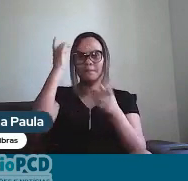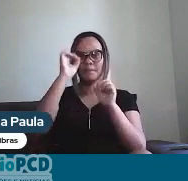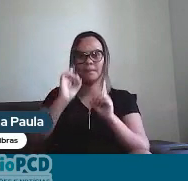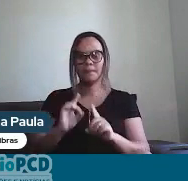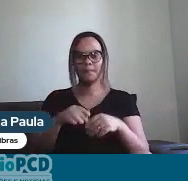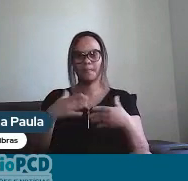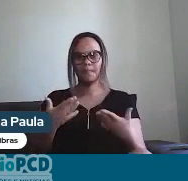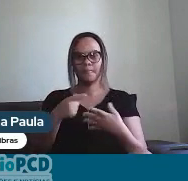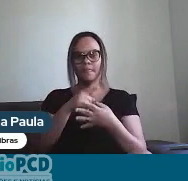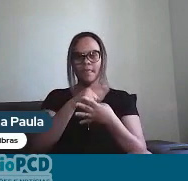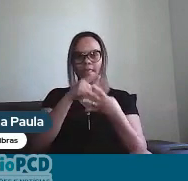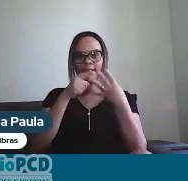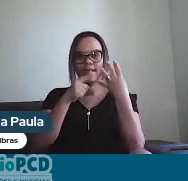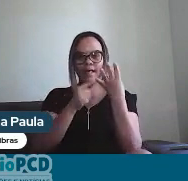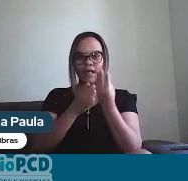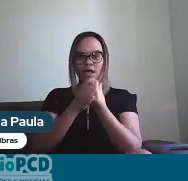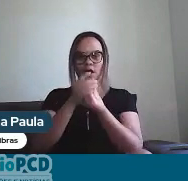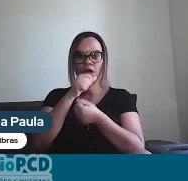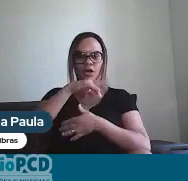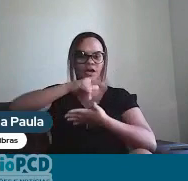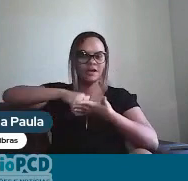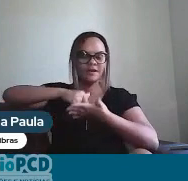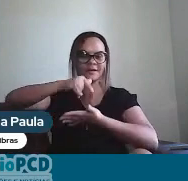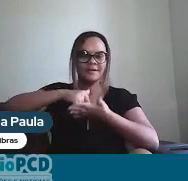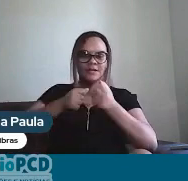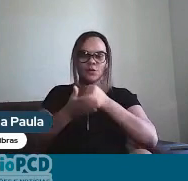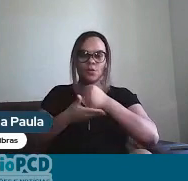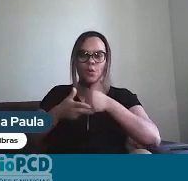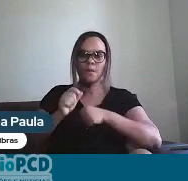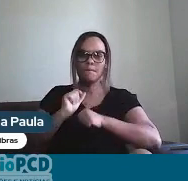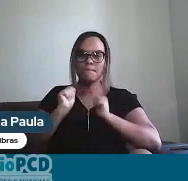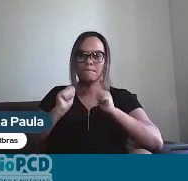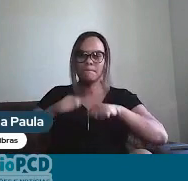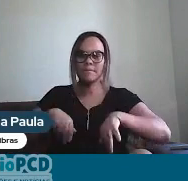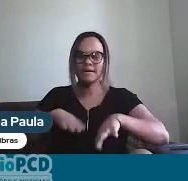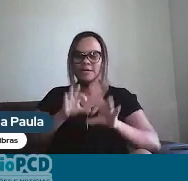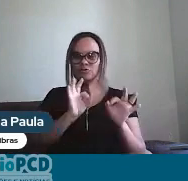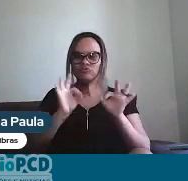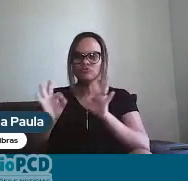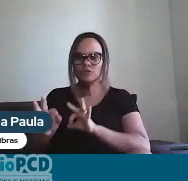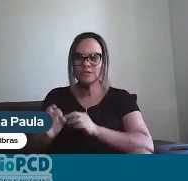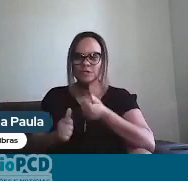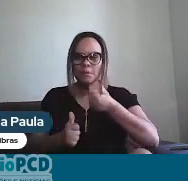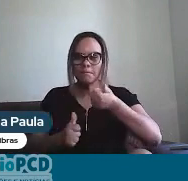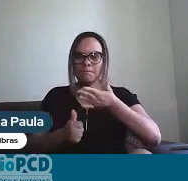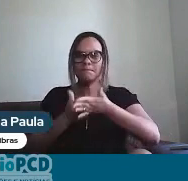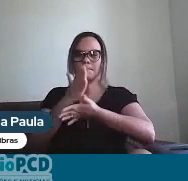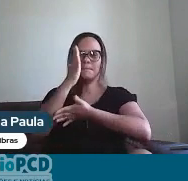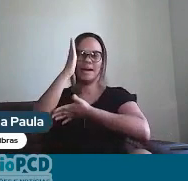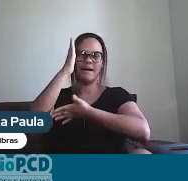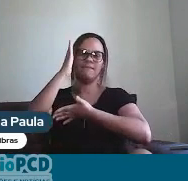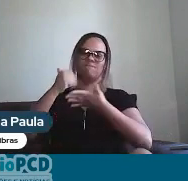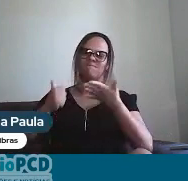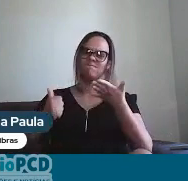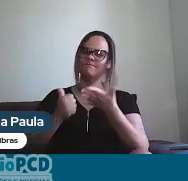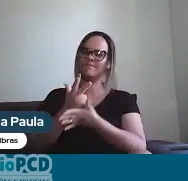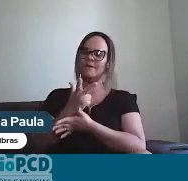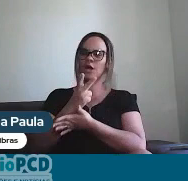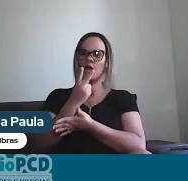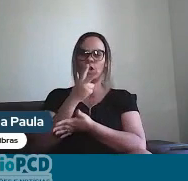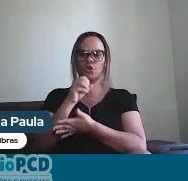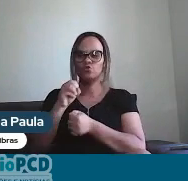Então, esses 4 se juntaram para fazer um documento base, que passou por uma validação, vamos dizer assim, também de mais de 20 especialistas